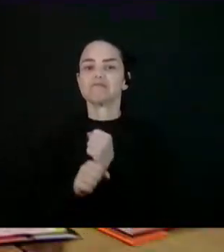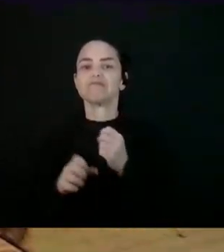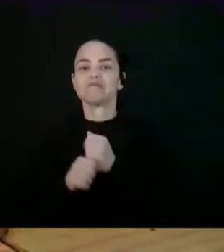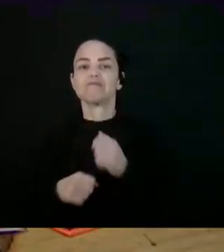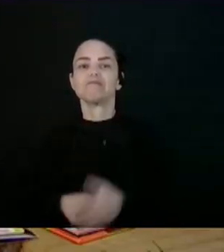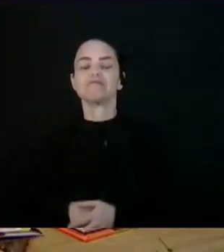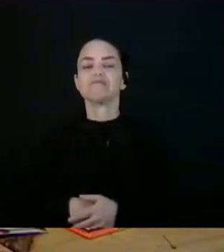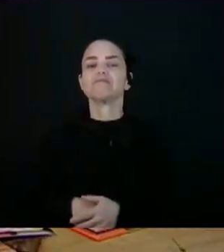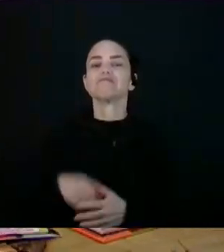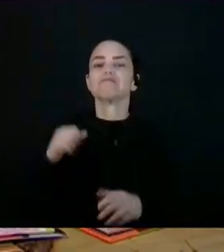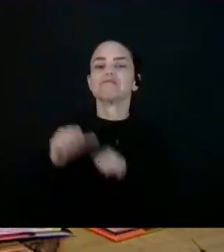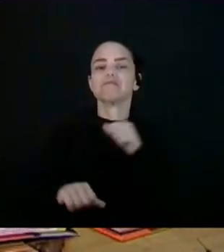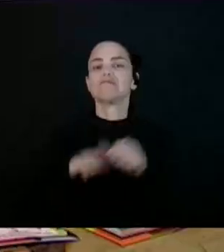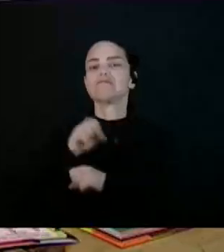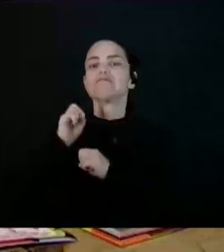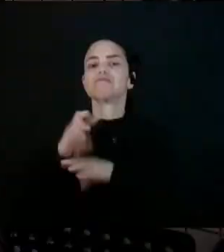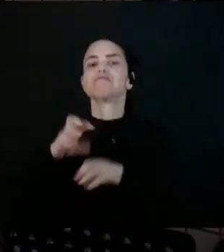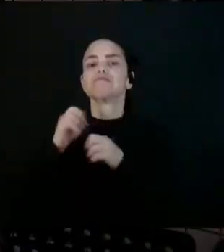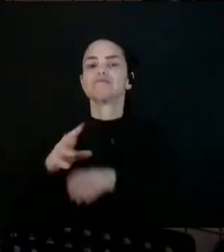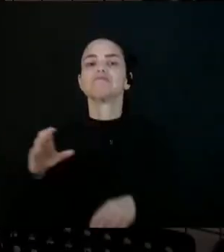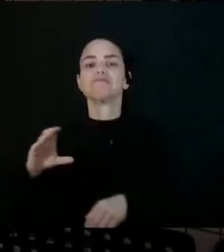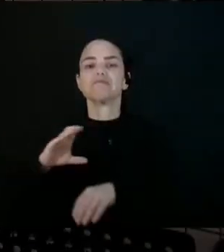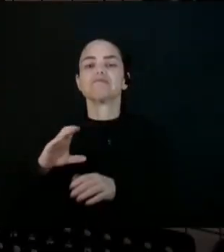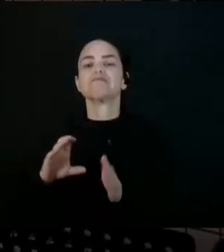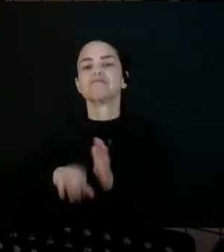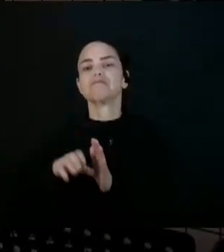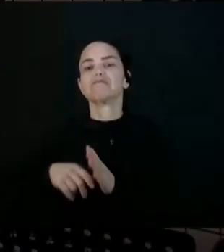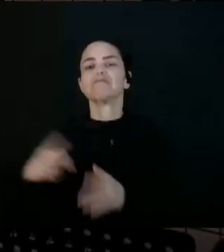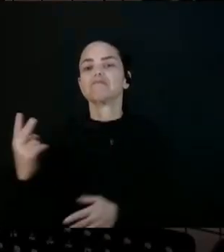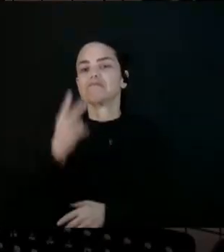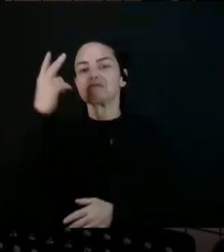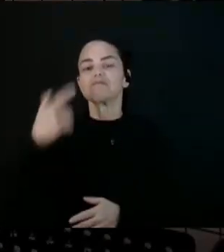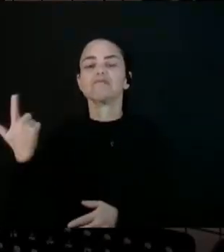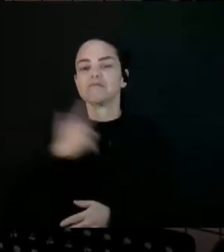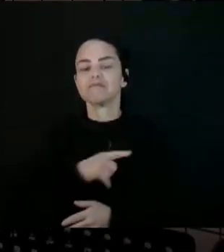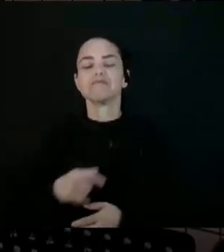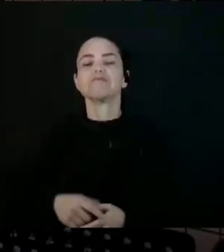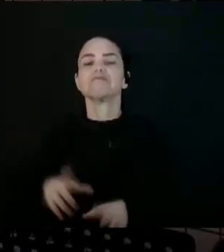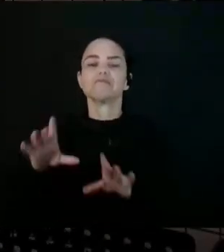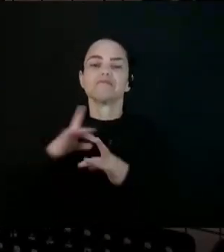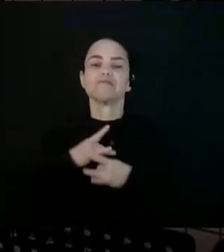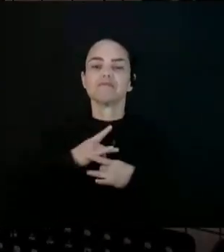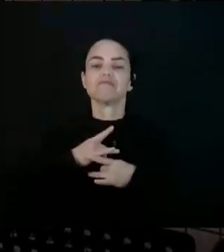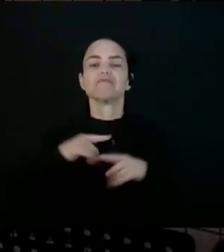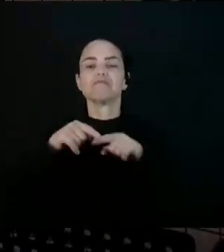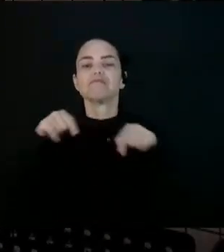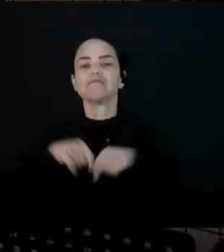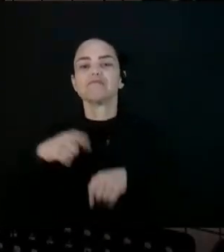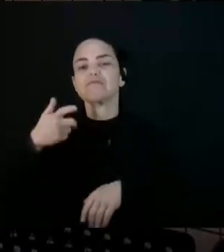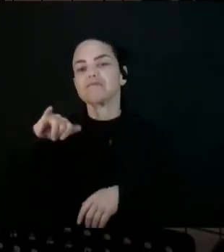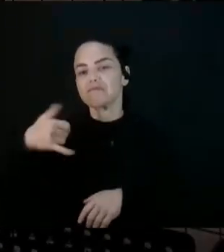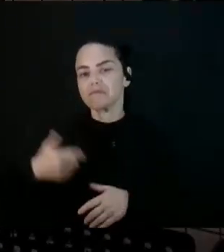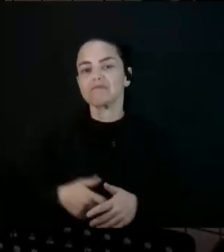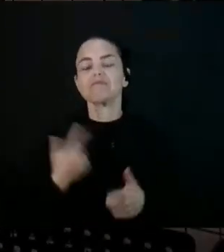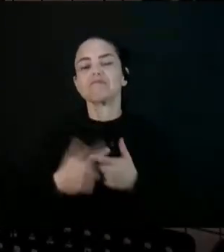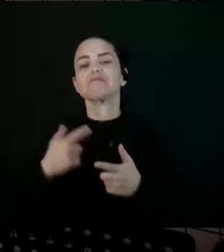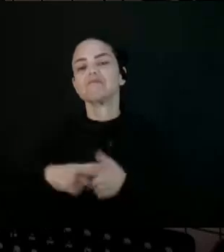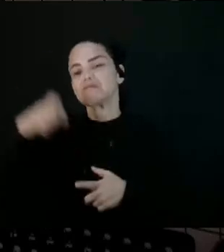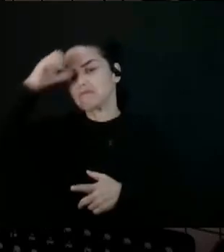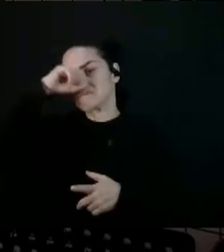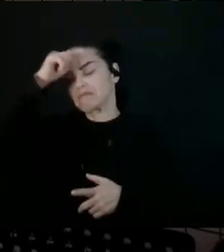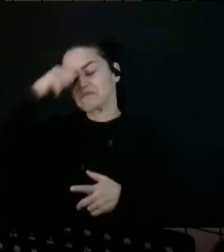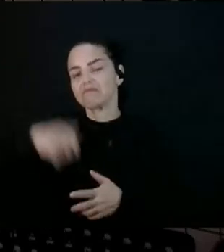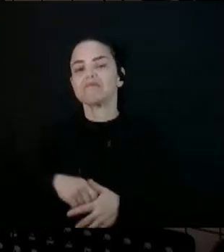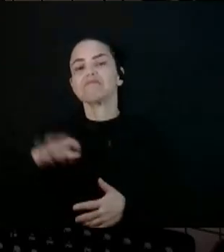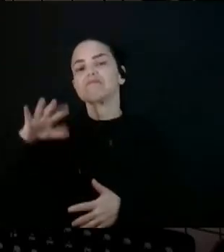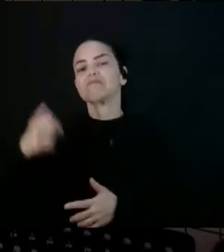ajuda a ensinar conceitos como valor. A gente consegue trazer para a sala de aula, aproveitar, porque o aprendizado ele sempre acontece quando existe